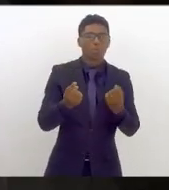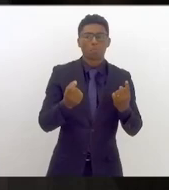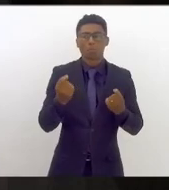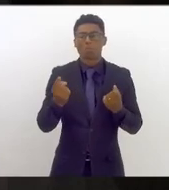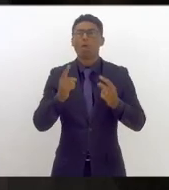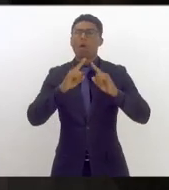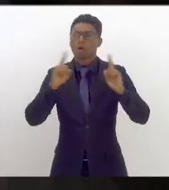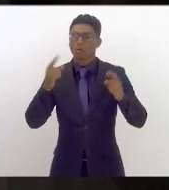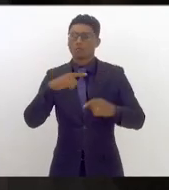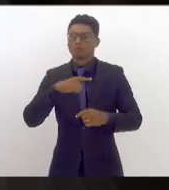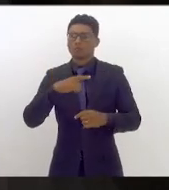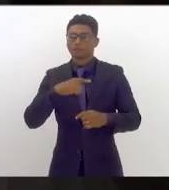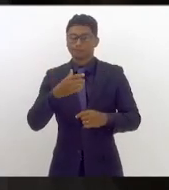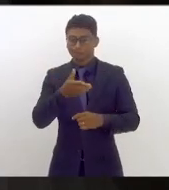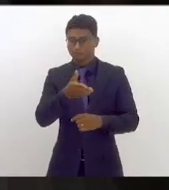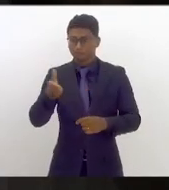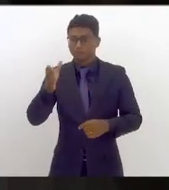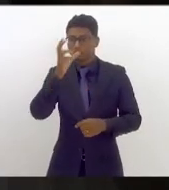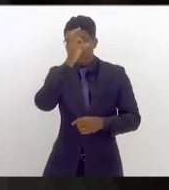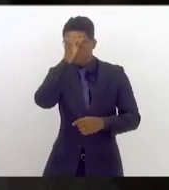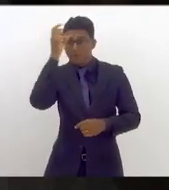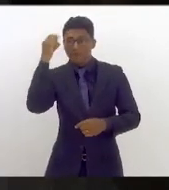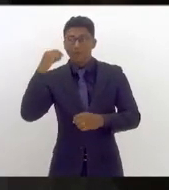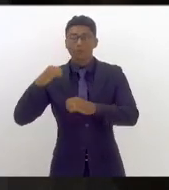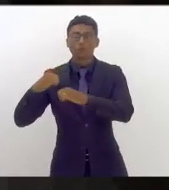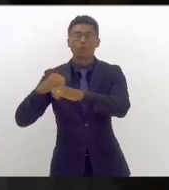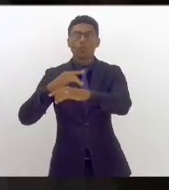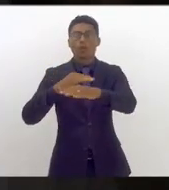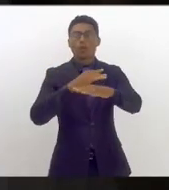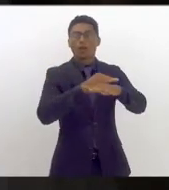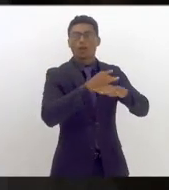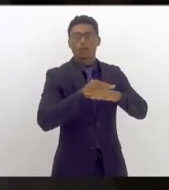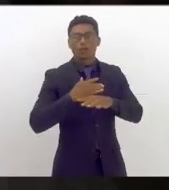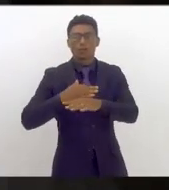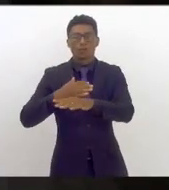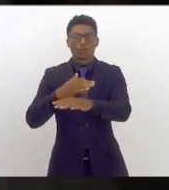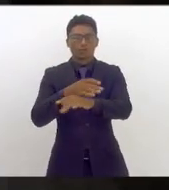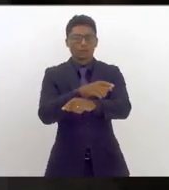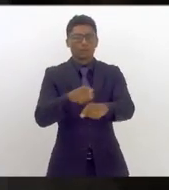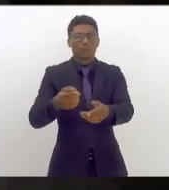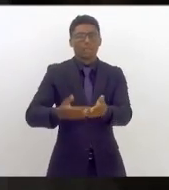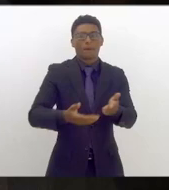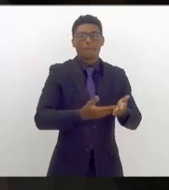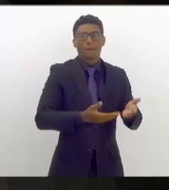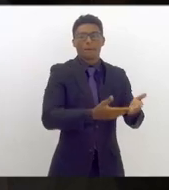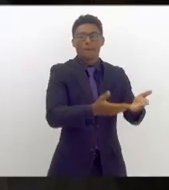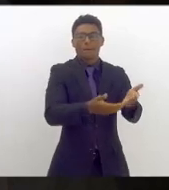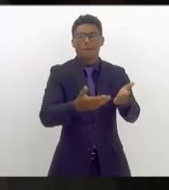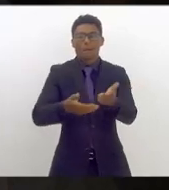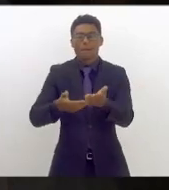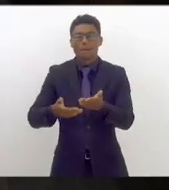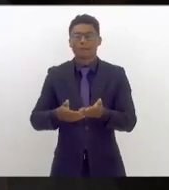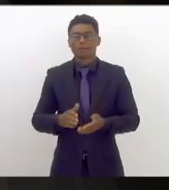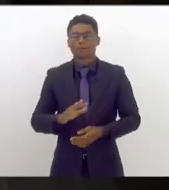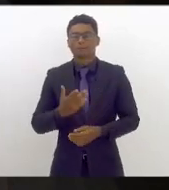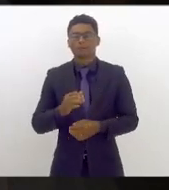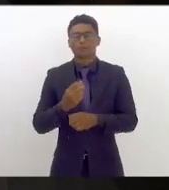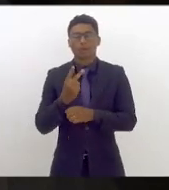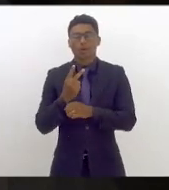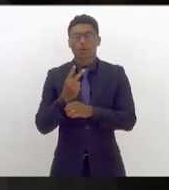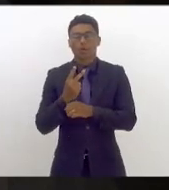prefeituras irão perder, estou falando para o futuro, caso permaneça como está, 2 bilhões e